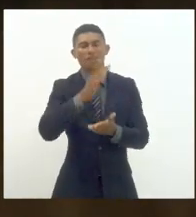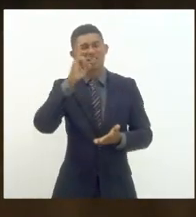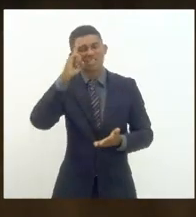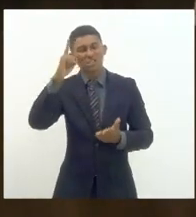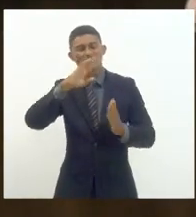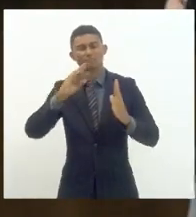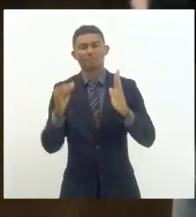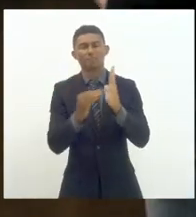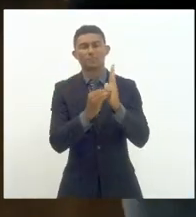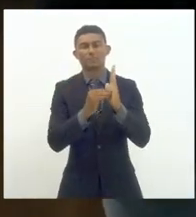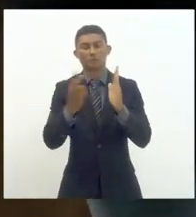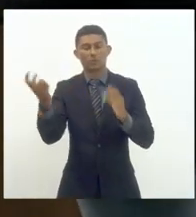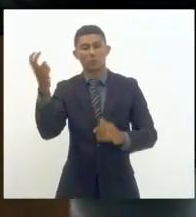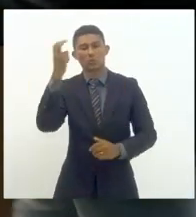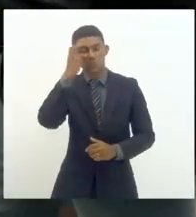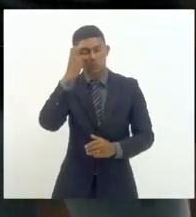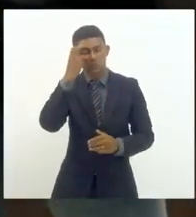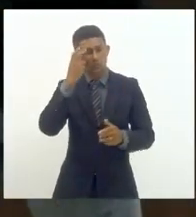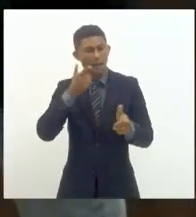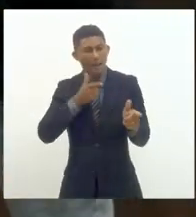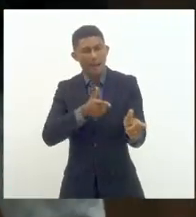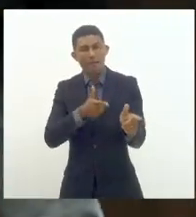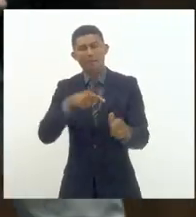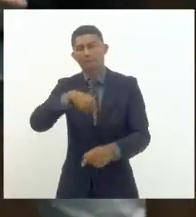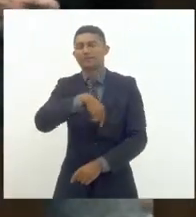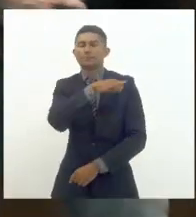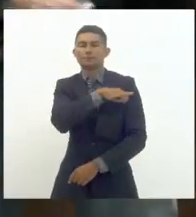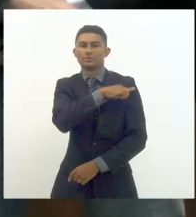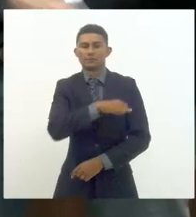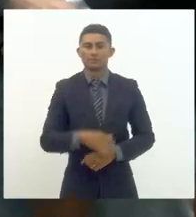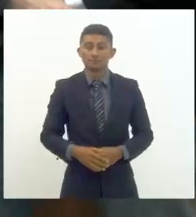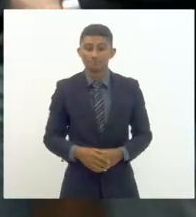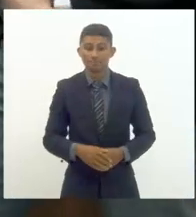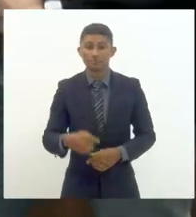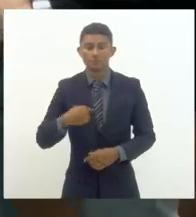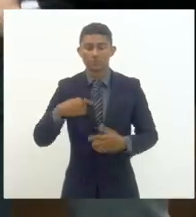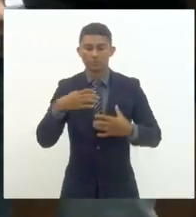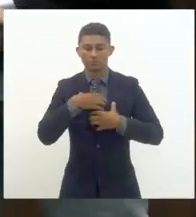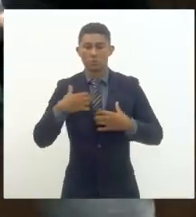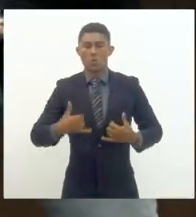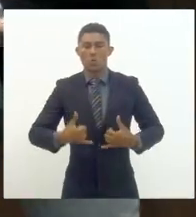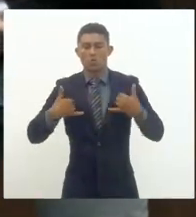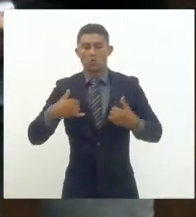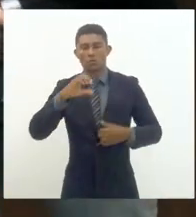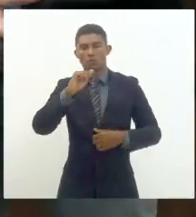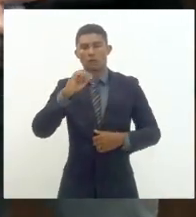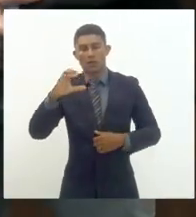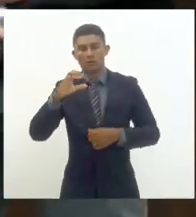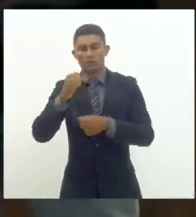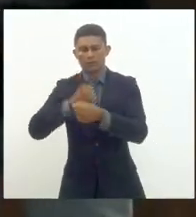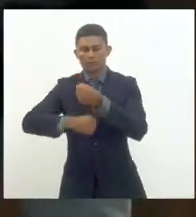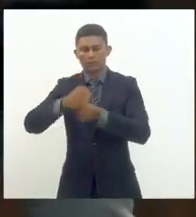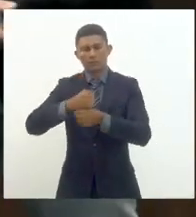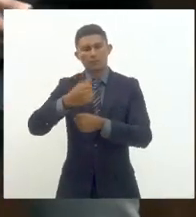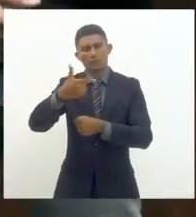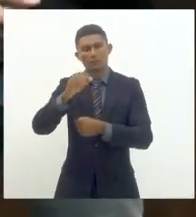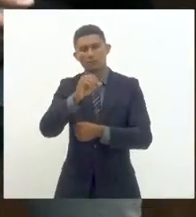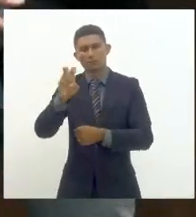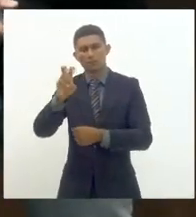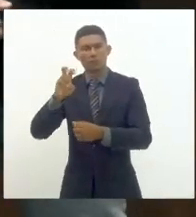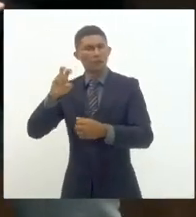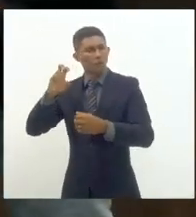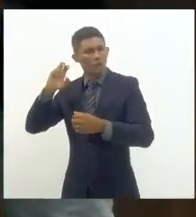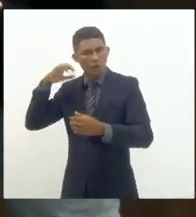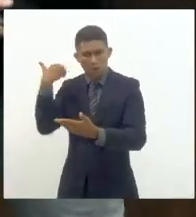enraizar a cultura armamentista no Rio de Janeiro. Eu tenho orgulho de ser CAC desde 2005, tenho porte de arma